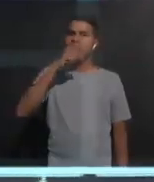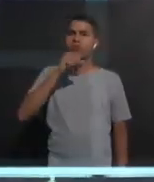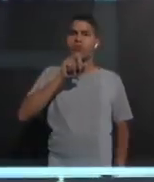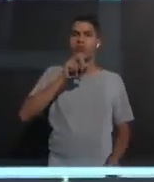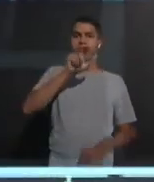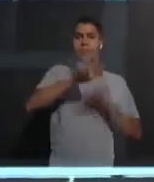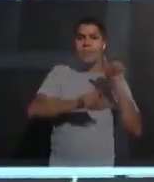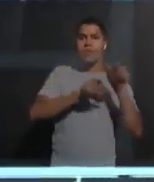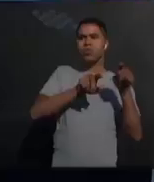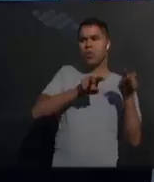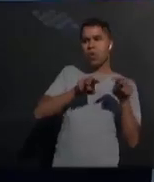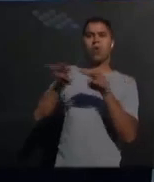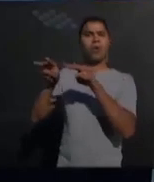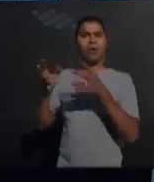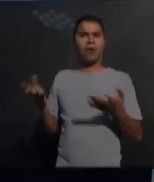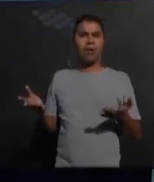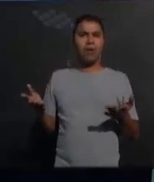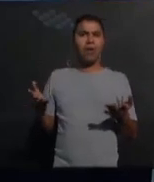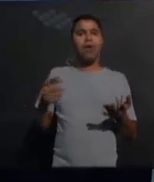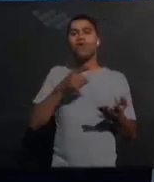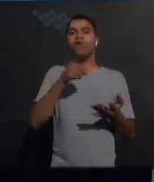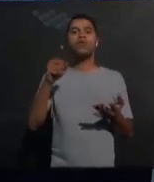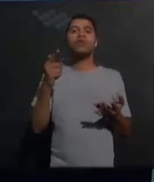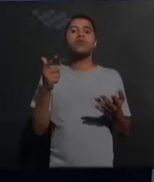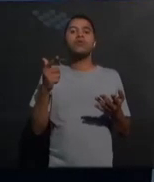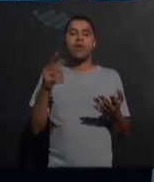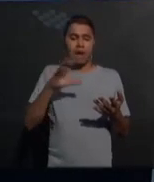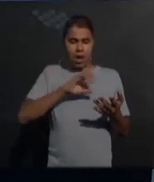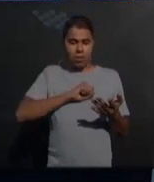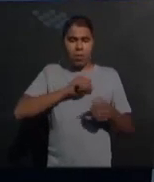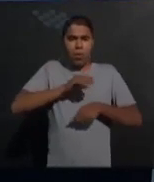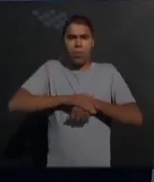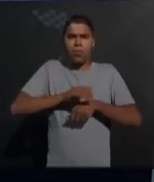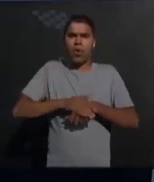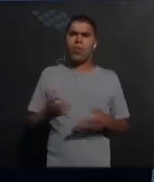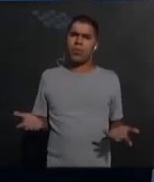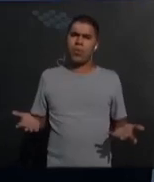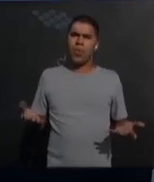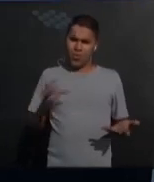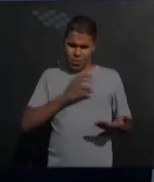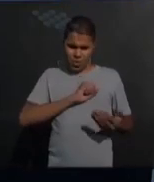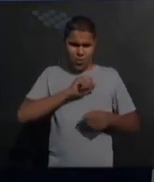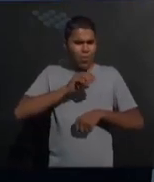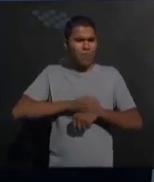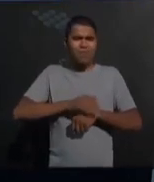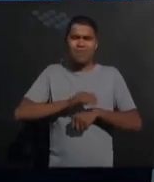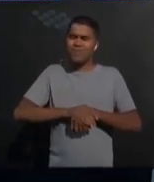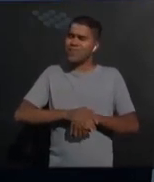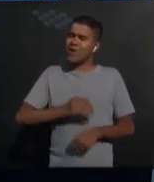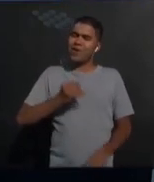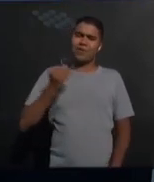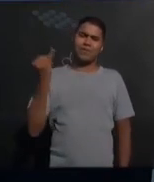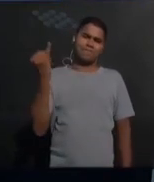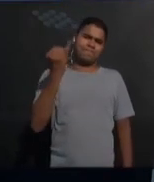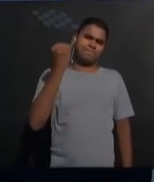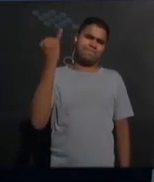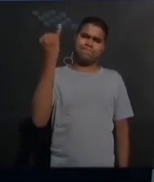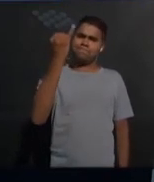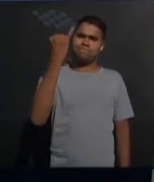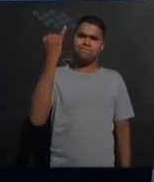reconhecer isso aí você sabe por que você não vai ter amor próprio o amor-próprio ele é fundamental